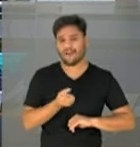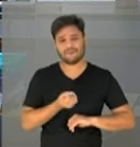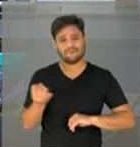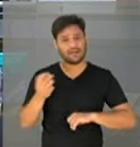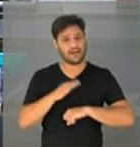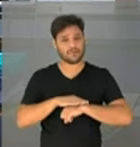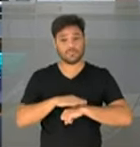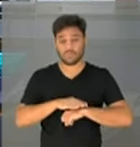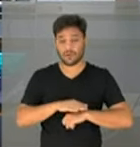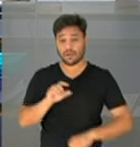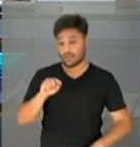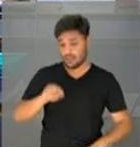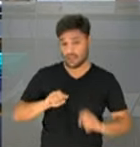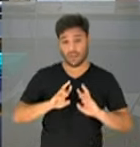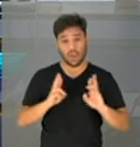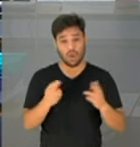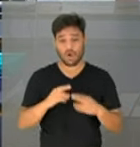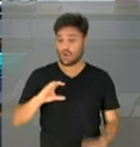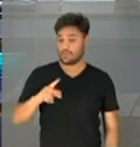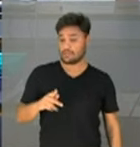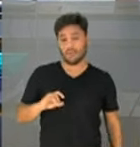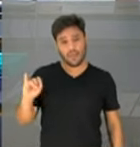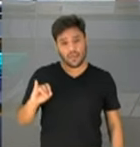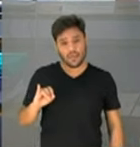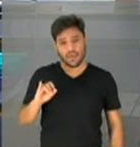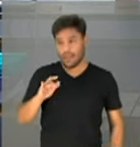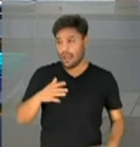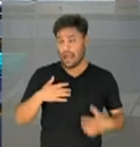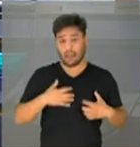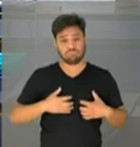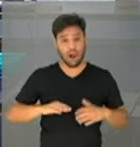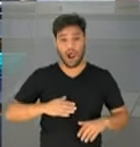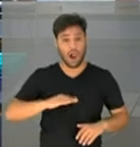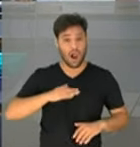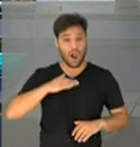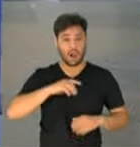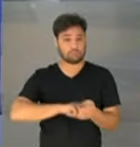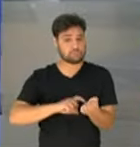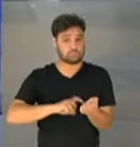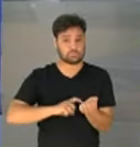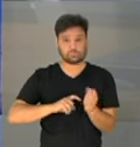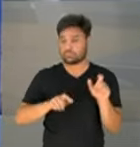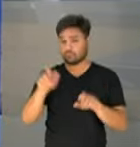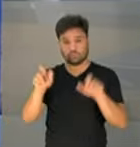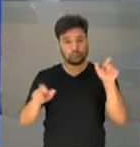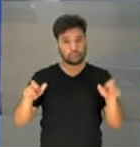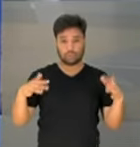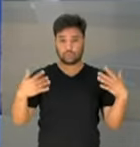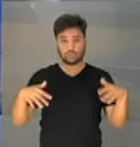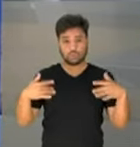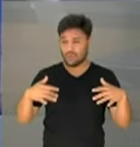vezes durante essa sessão, os nervos estão aflorando, está descambando para algo que